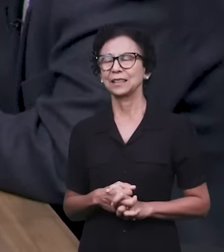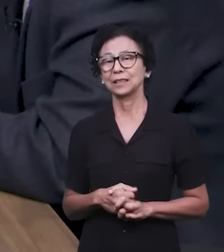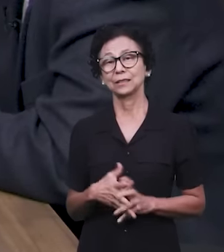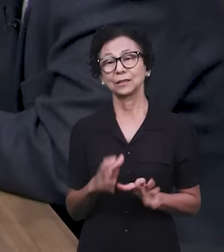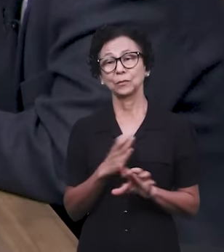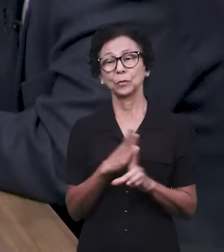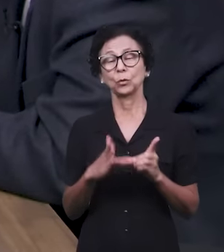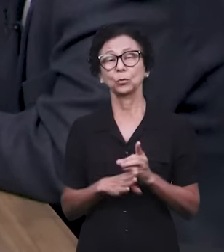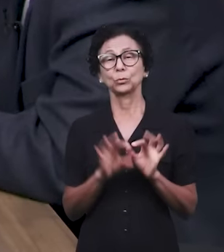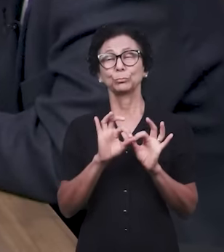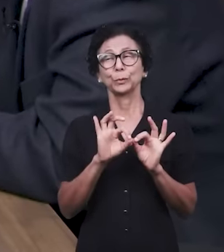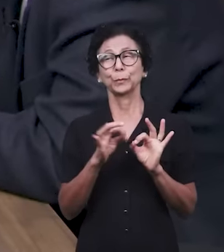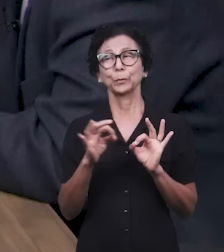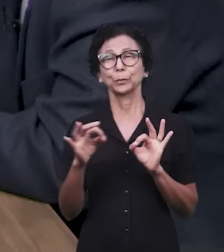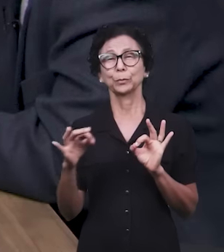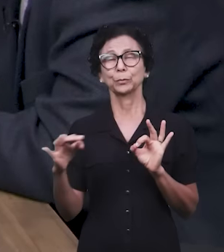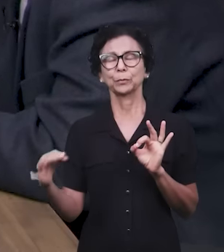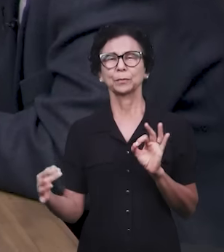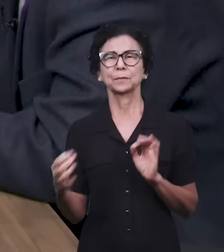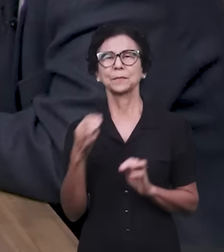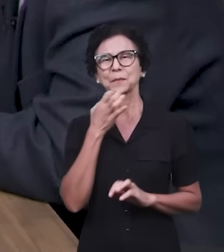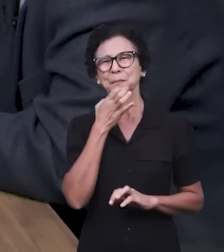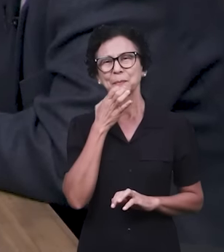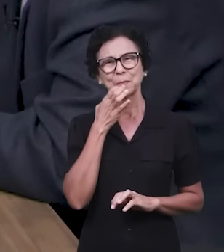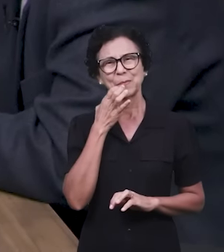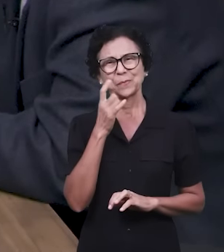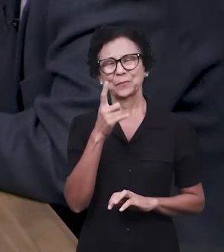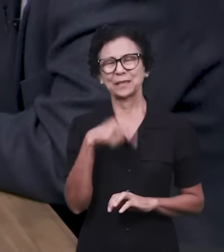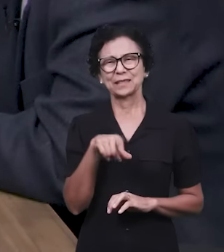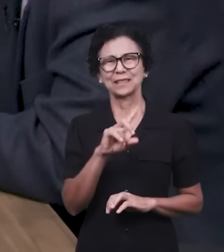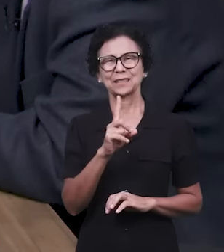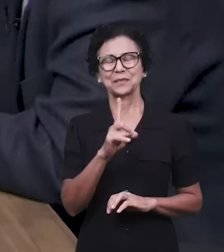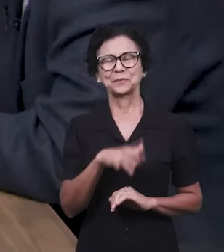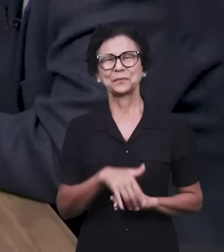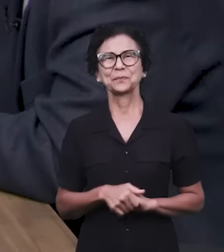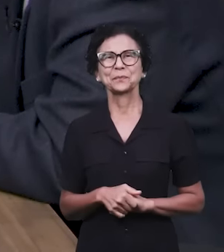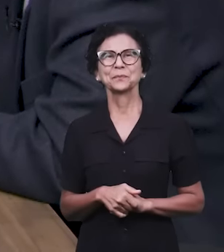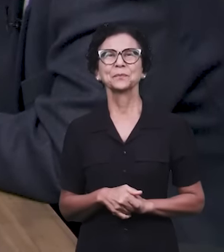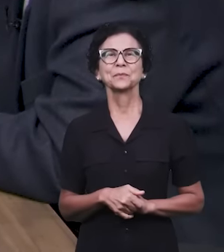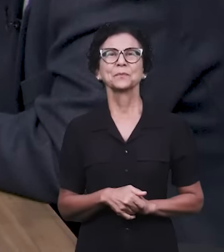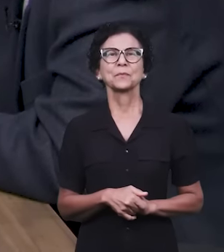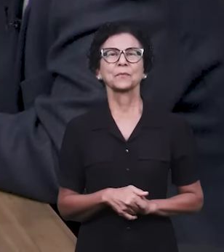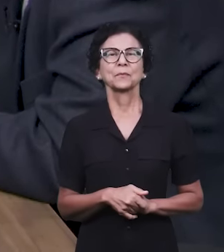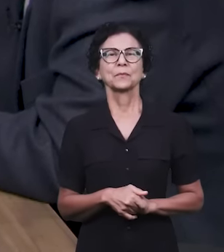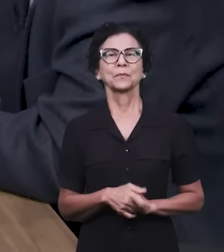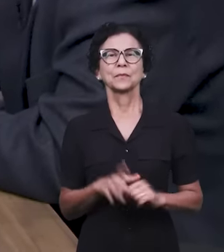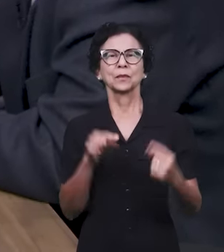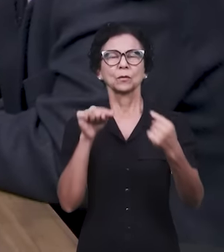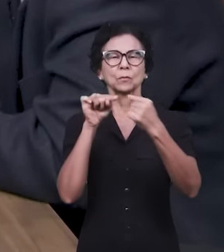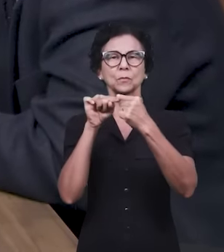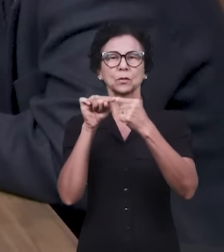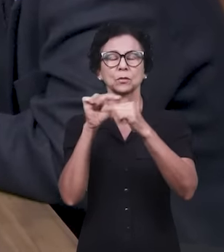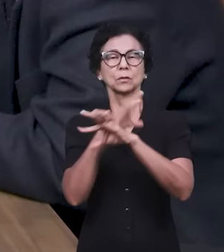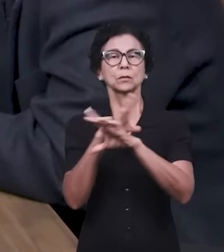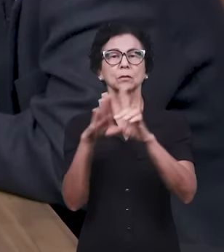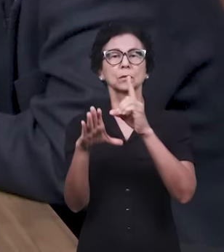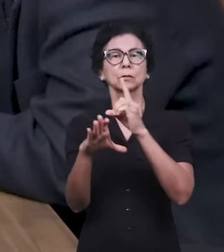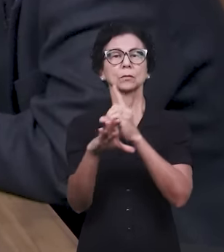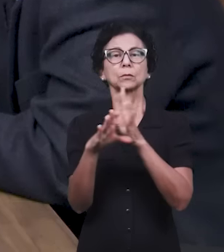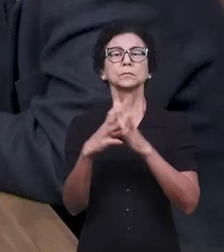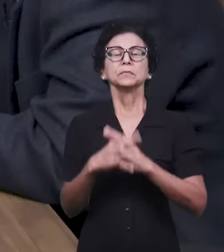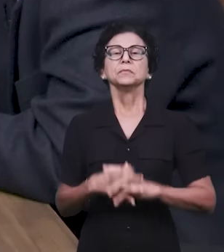mesmo, né? Mas é assim, então ela tem a oportunidade de entender que o objetivo maior desse culto é